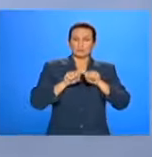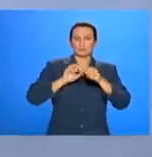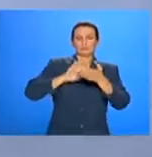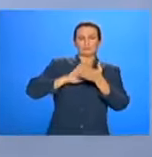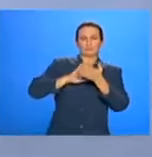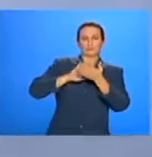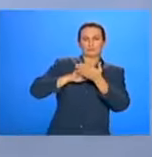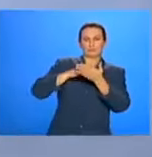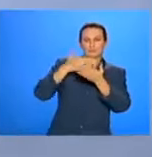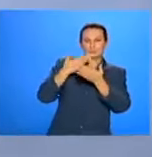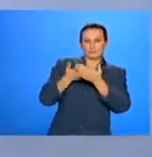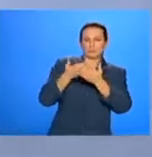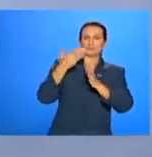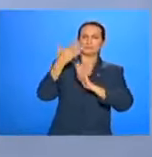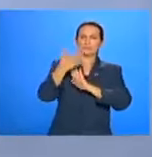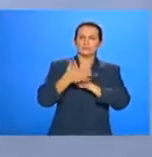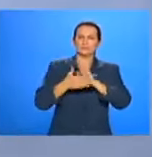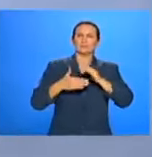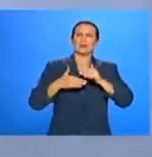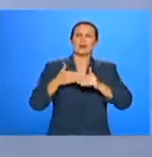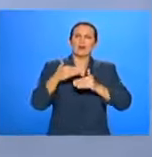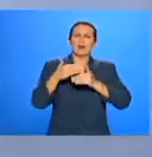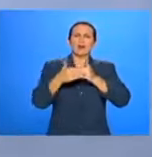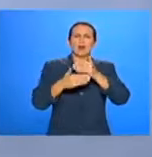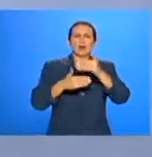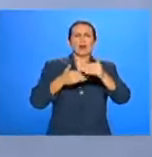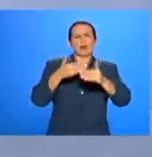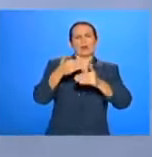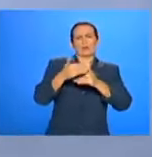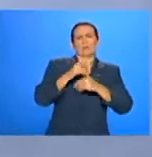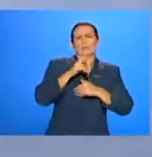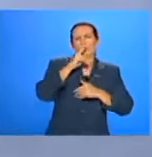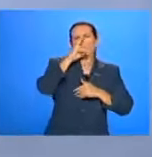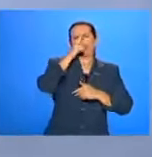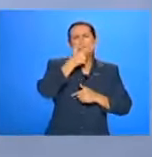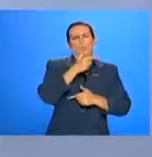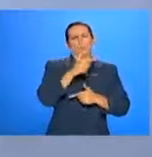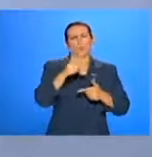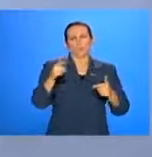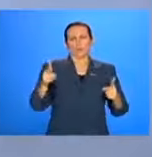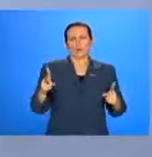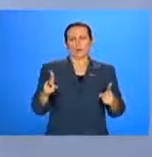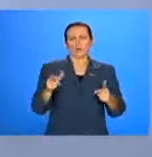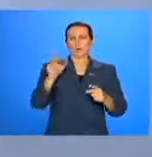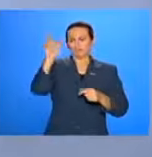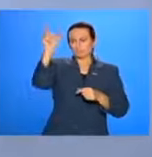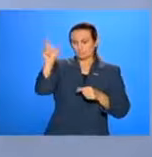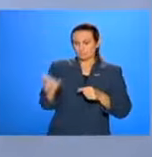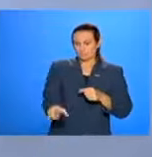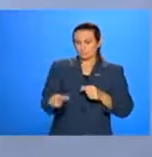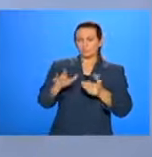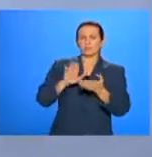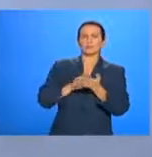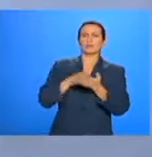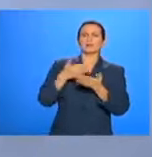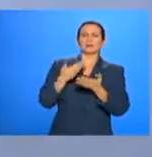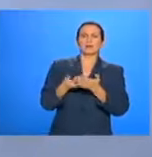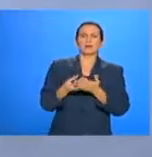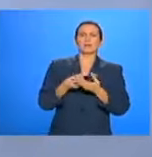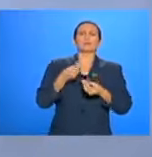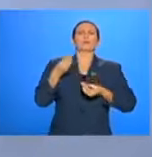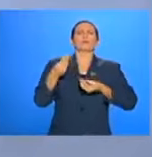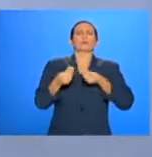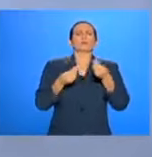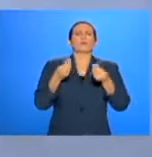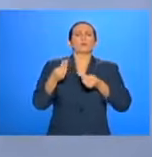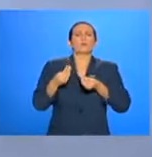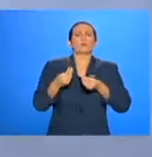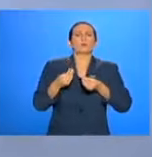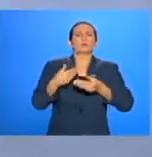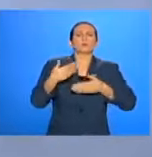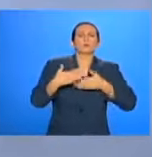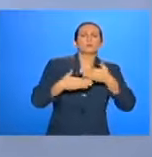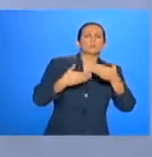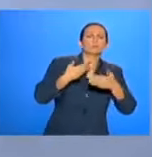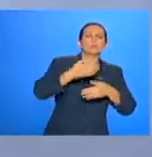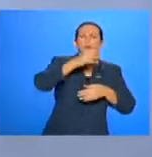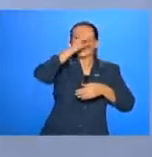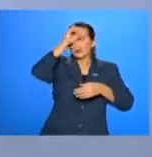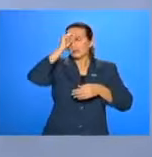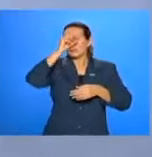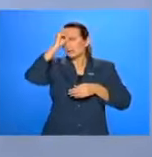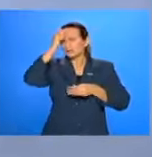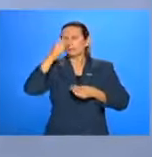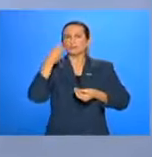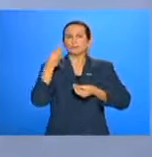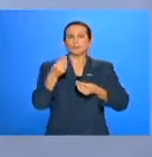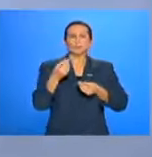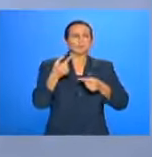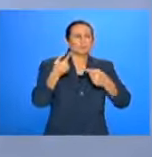Libras ainda está em processo. O profissional intérprete foi forjado por força da circunstância que demandava